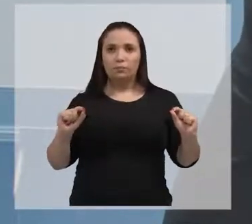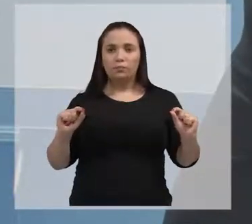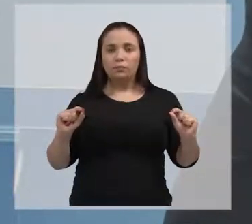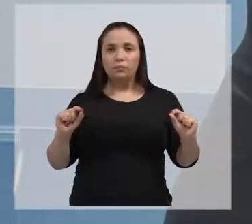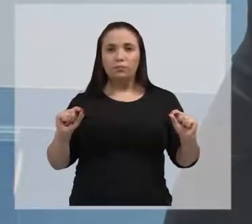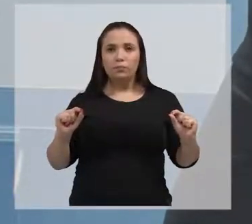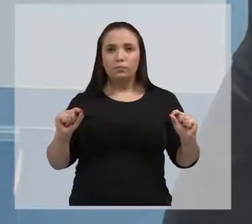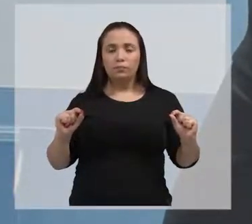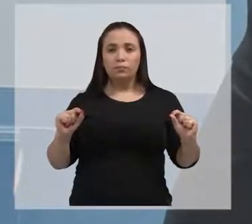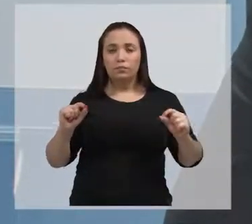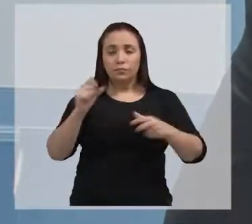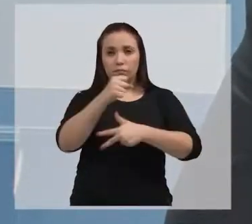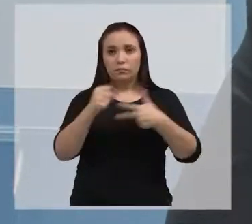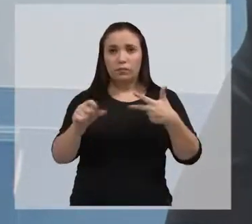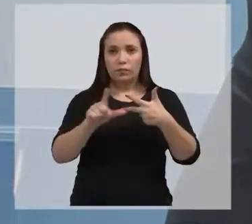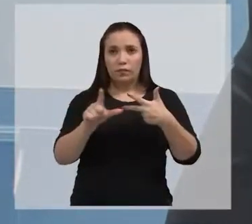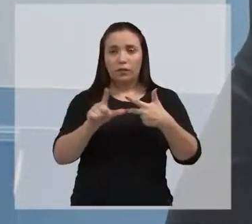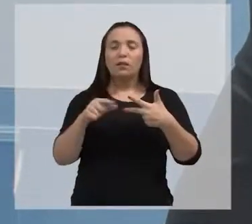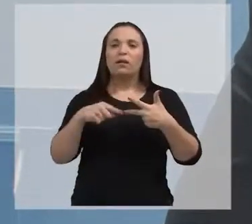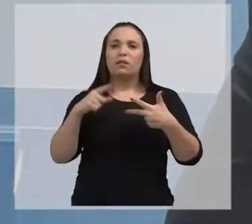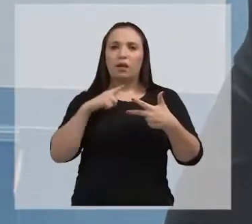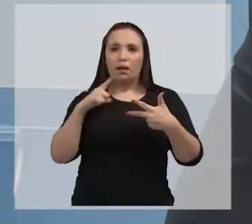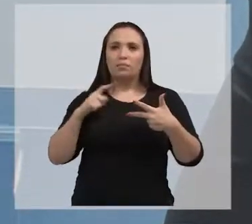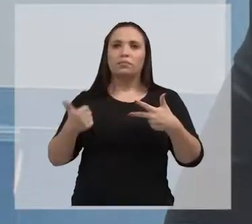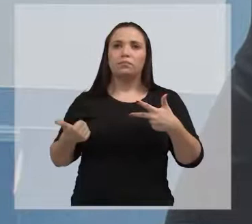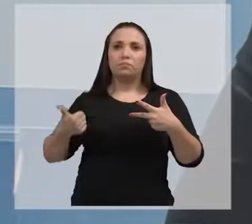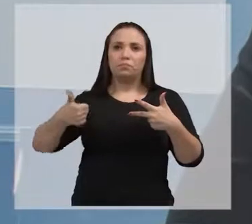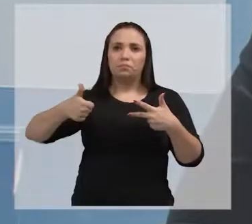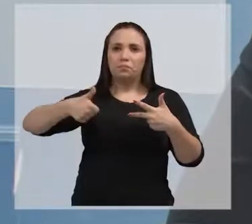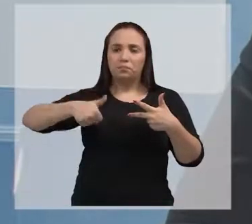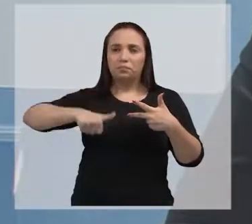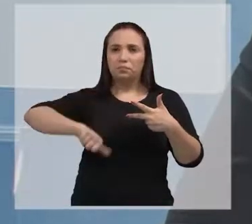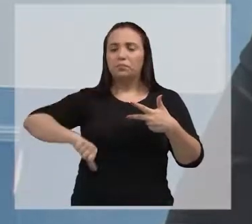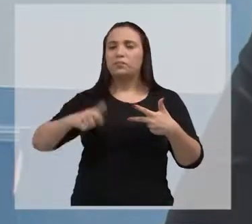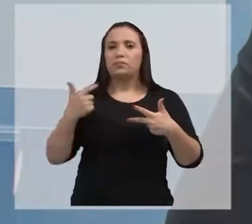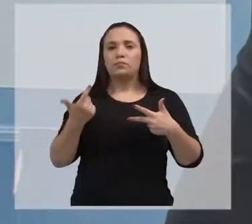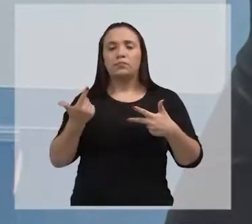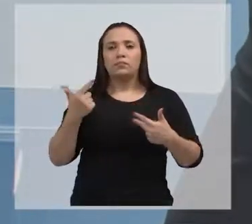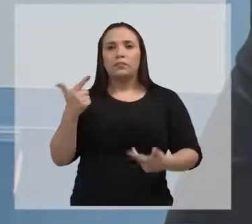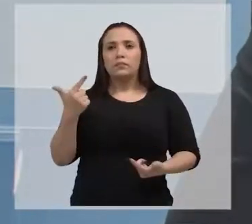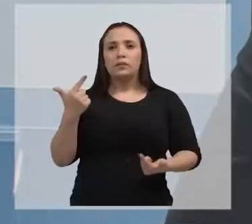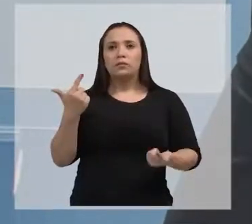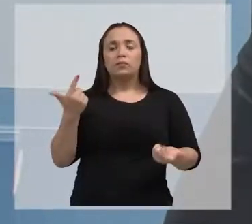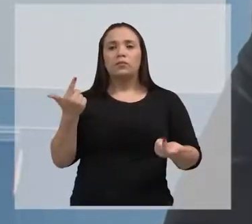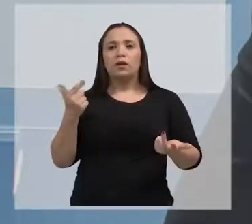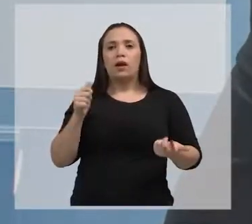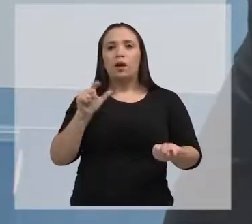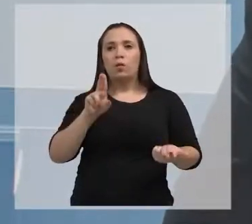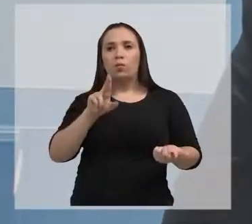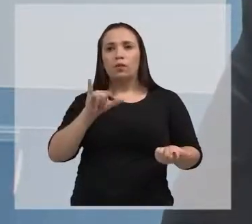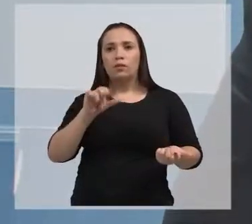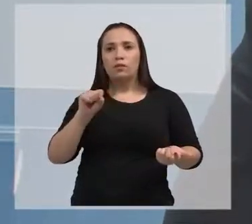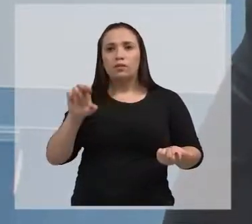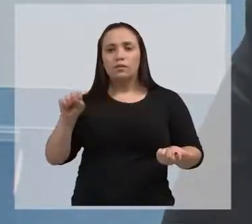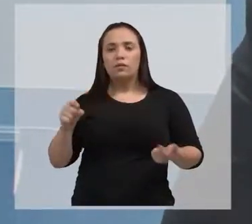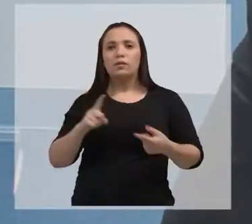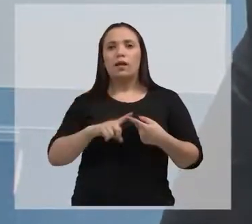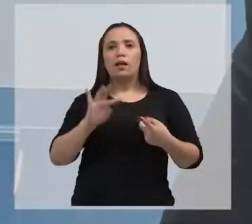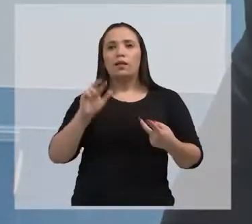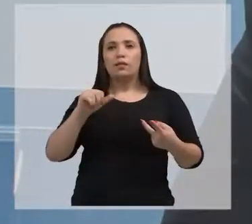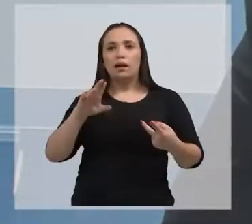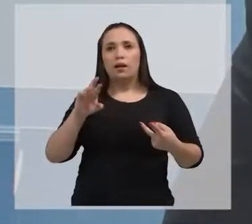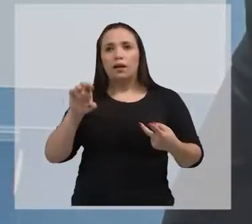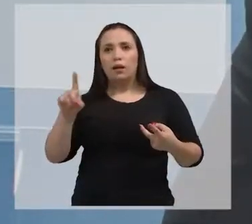Nós temos um legislativo desgastado, e não tem mais um Ulisses Guimarães, e não tem mais o Antônio Vilela, e não tem mais um